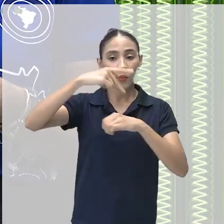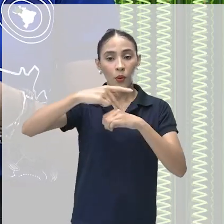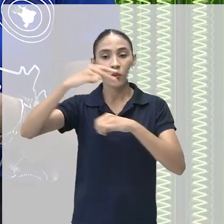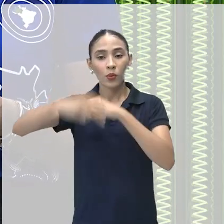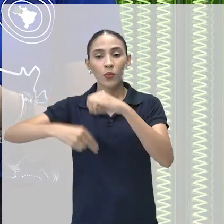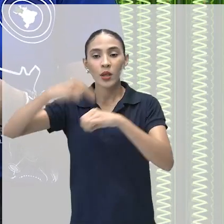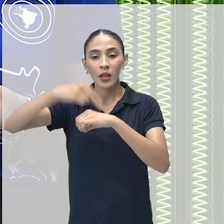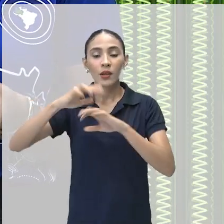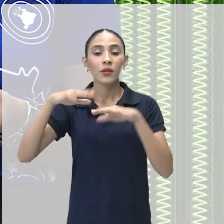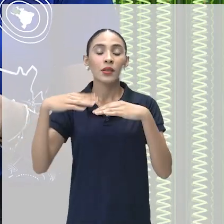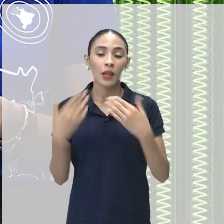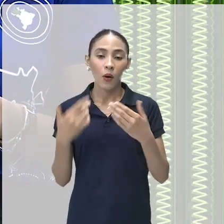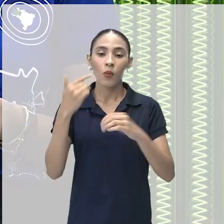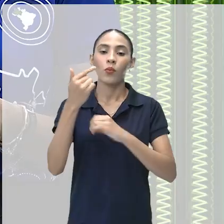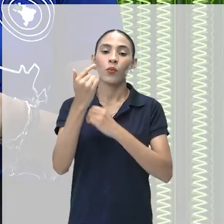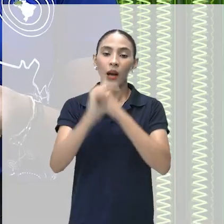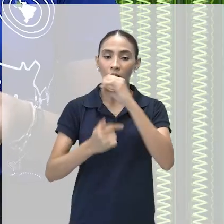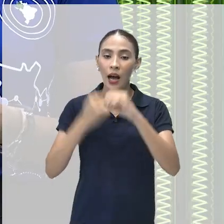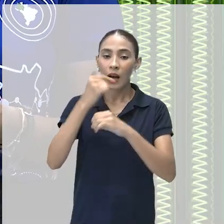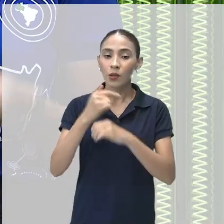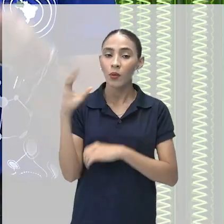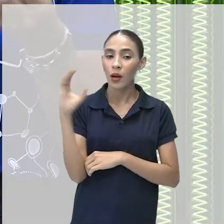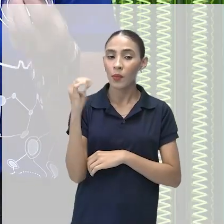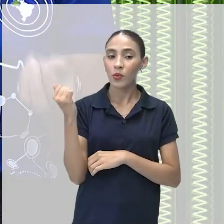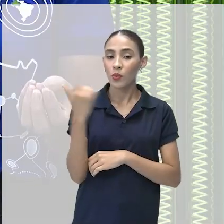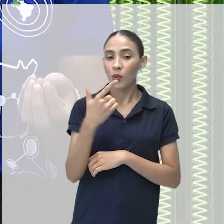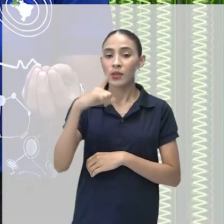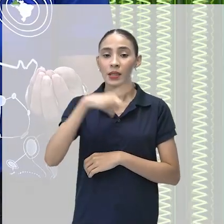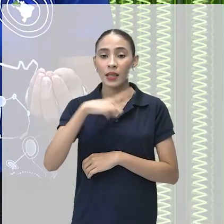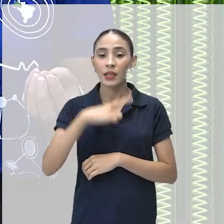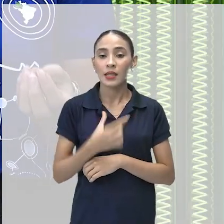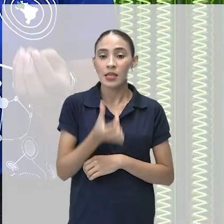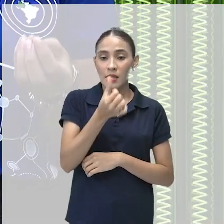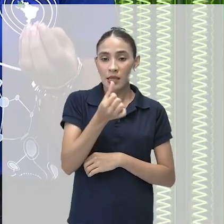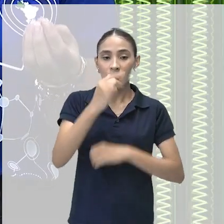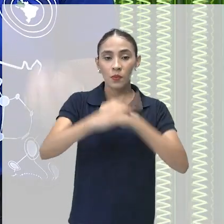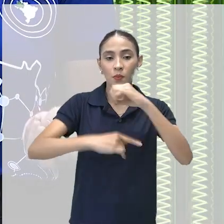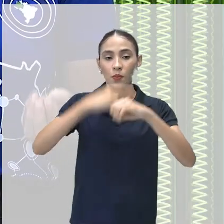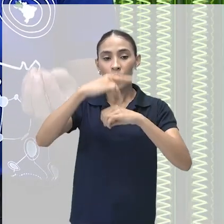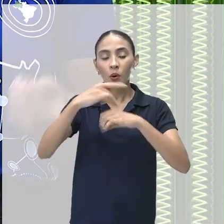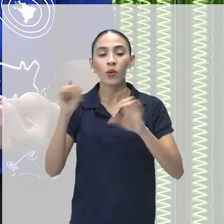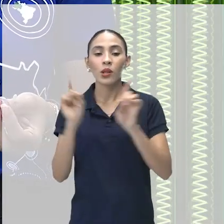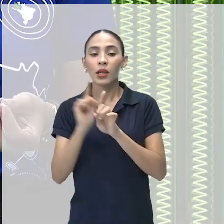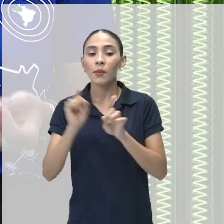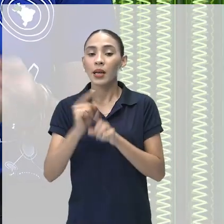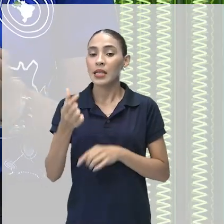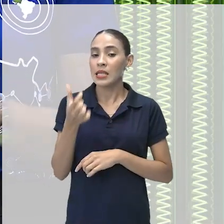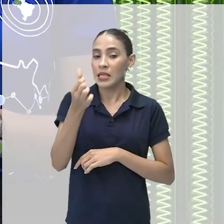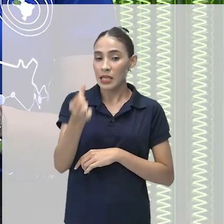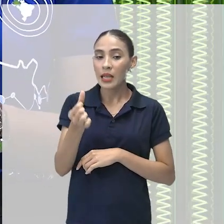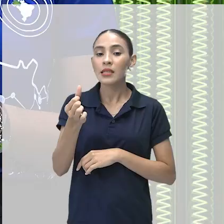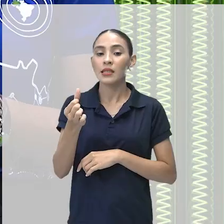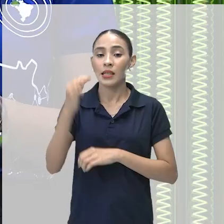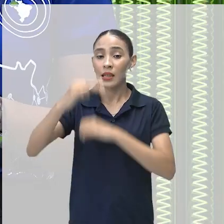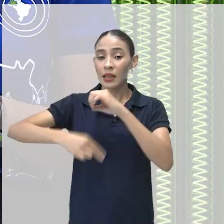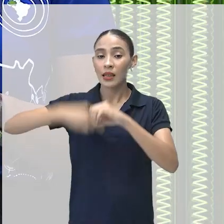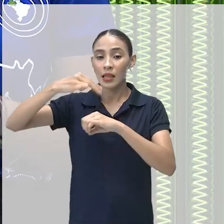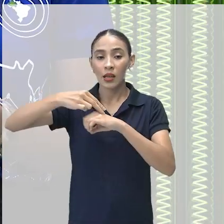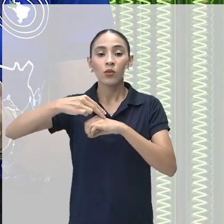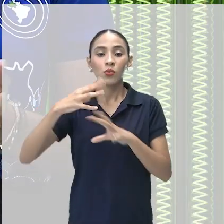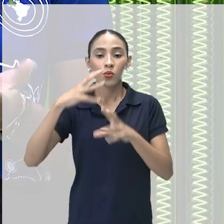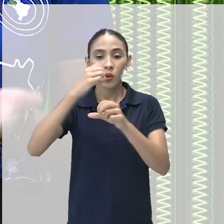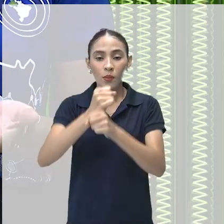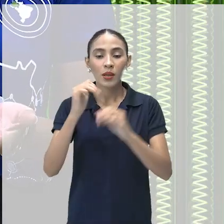o núcleo do átomo do carbono 12 possui 6 prótons e 6 nêutrons, tornando-o